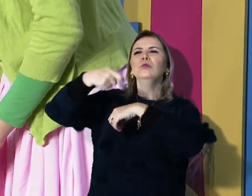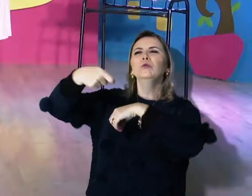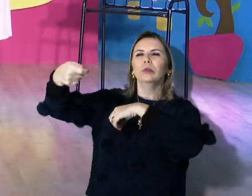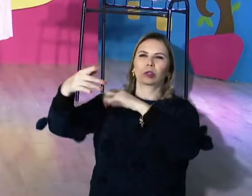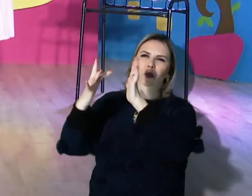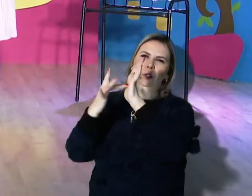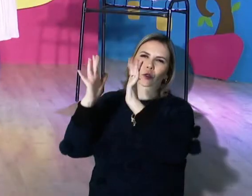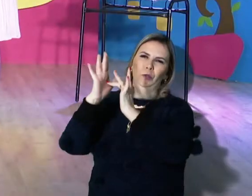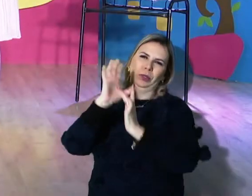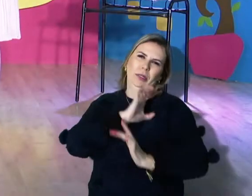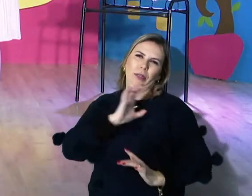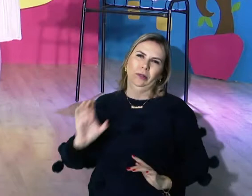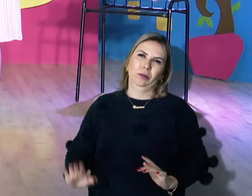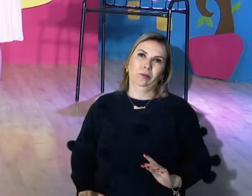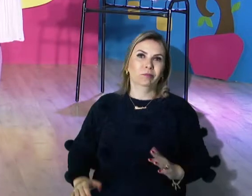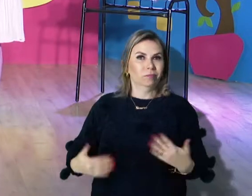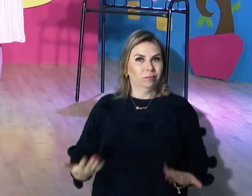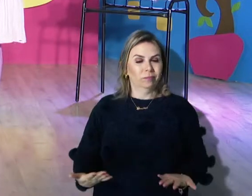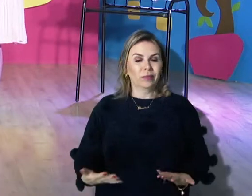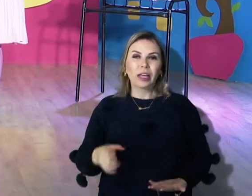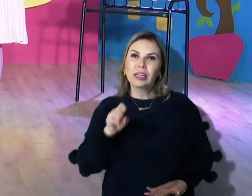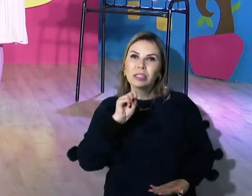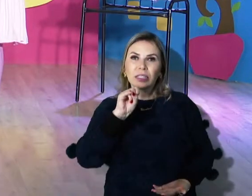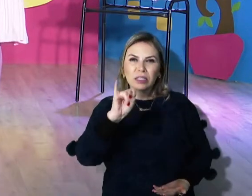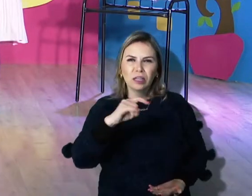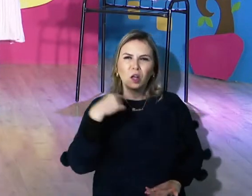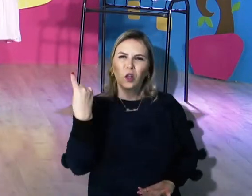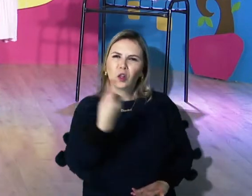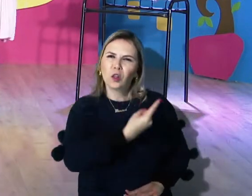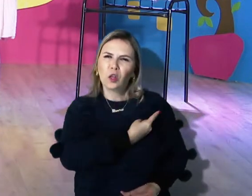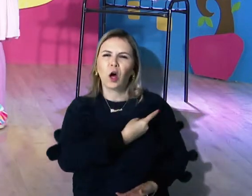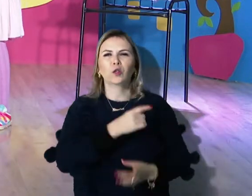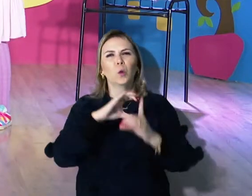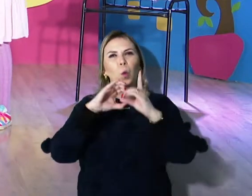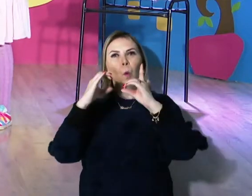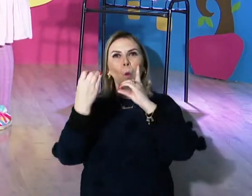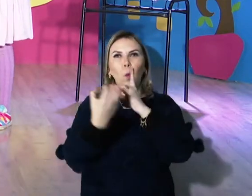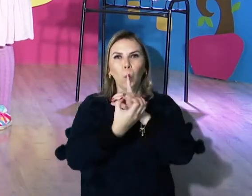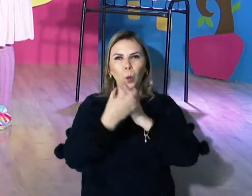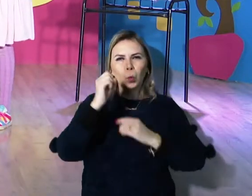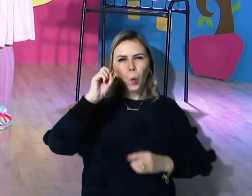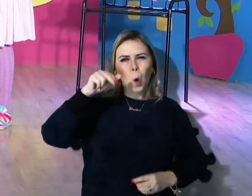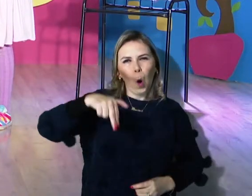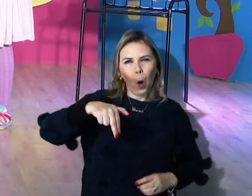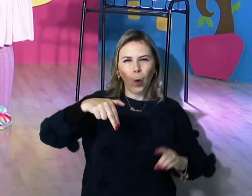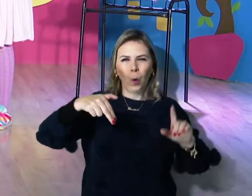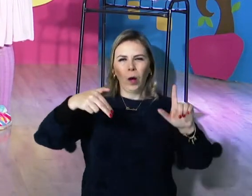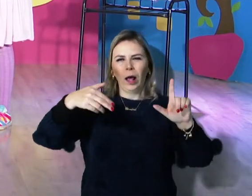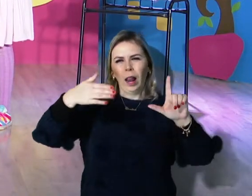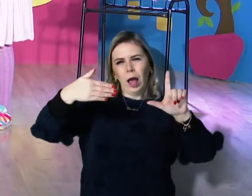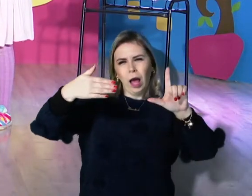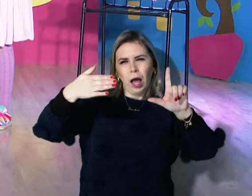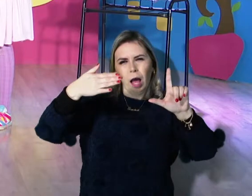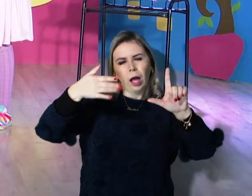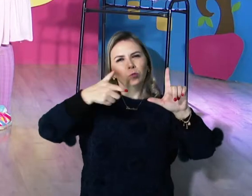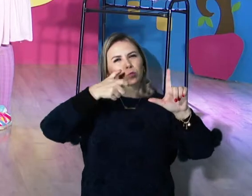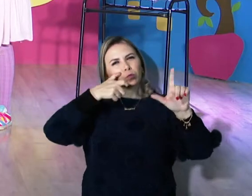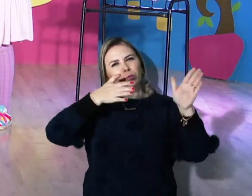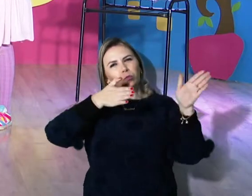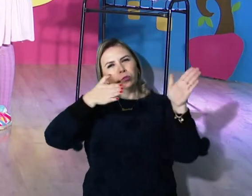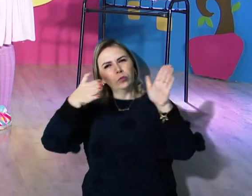Cristo. Assim, se nós ouvimos o culto online infantil, se a gente